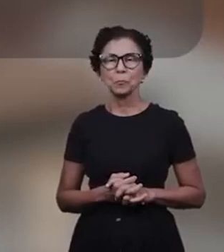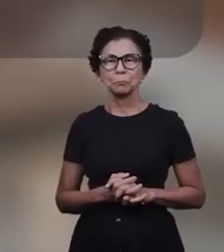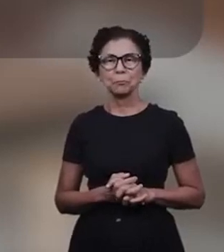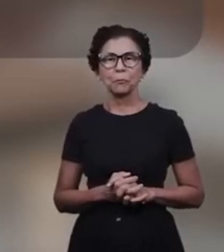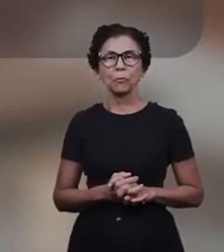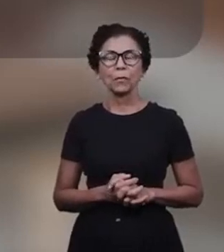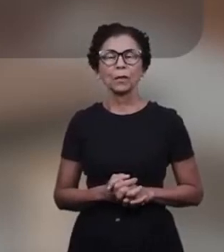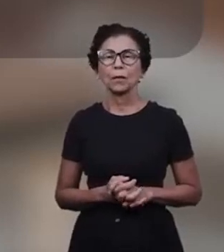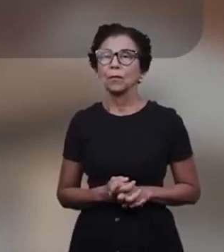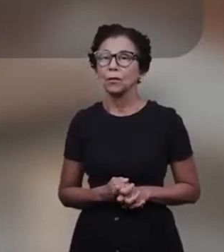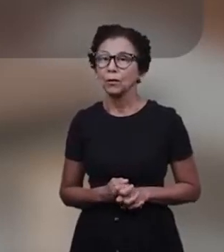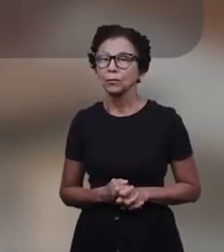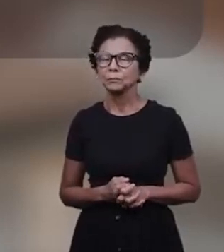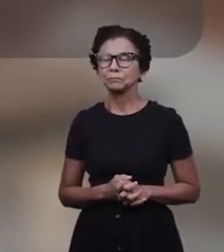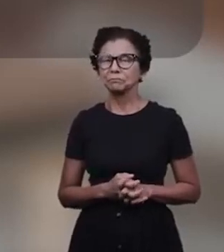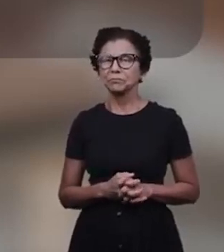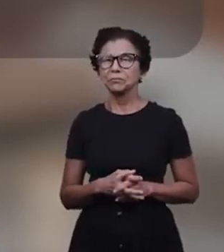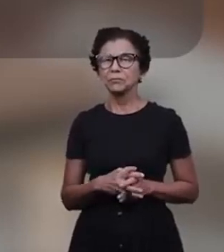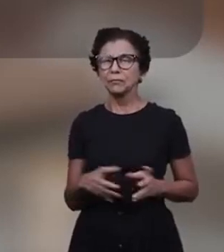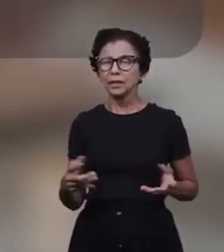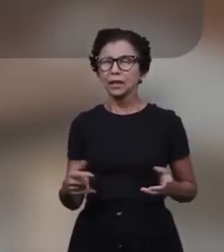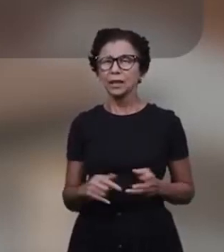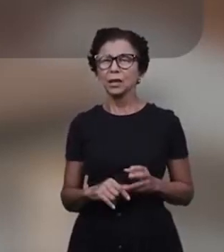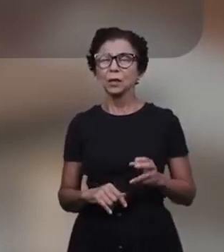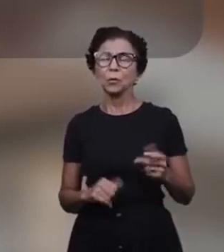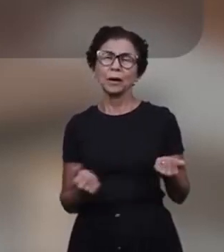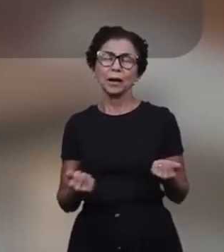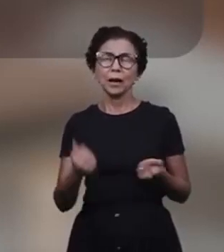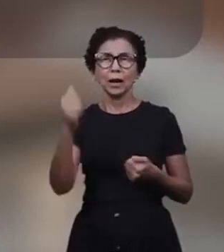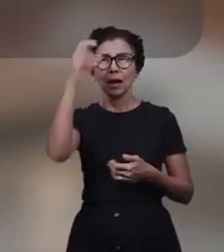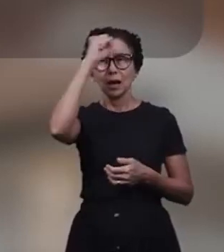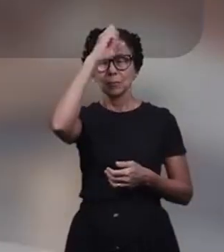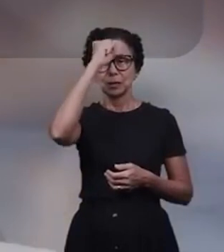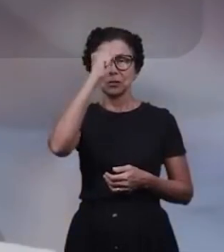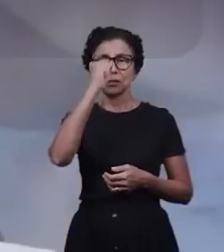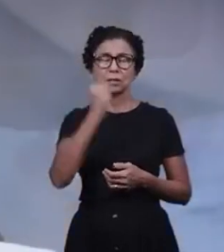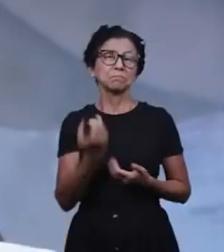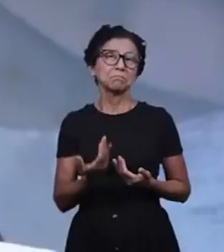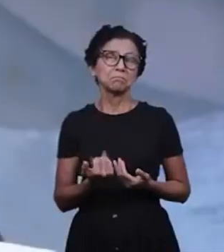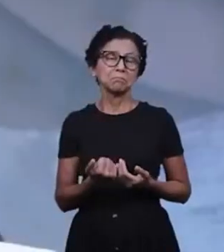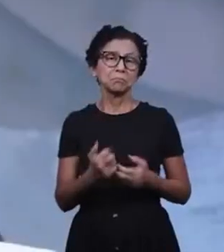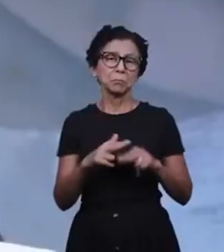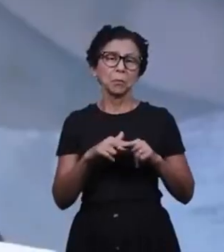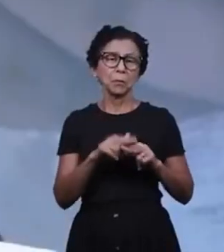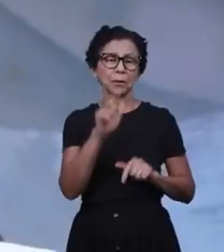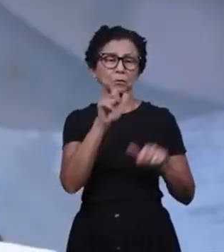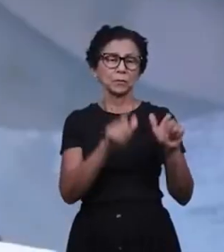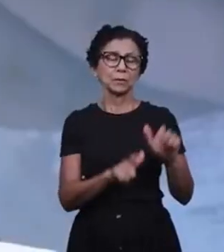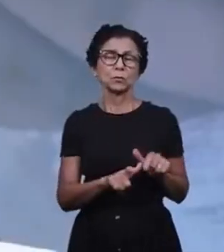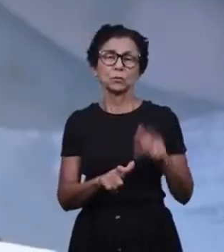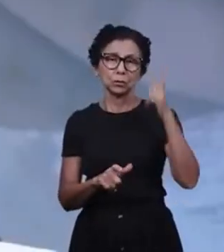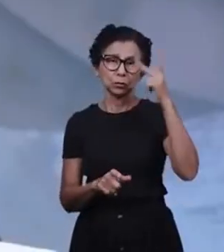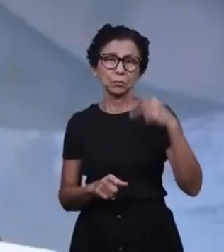pela revelação de Jesus Cristo. Paulo falando em Gálatas 1:12, que ele aprendeu pela revelação de Jesus Cristo.